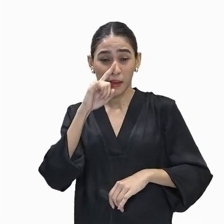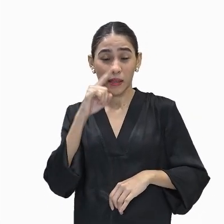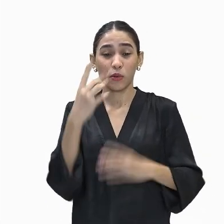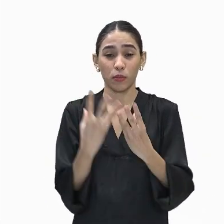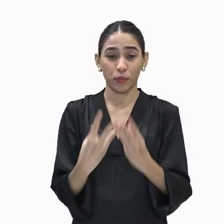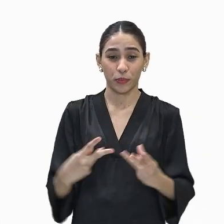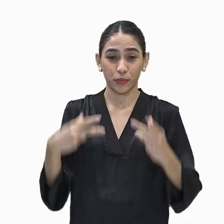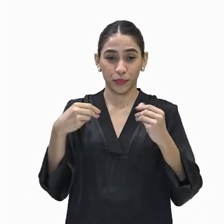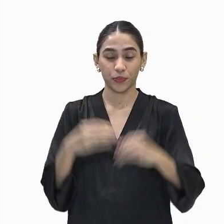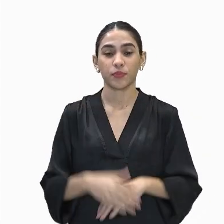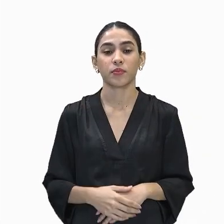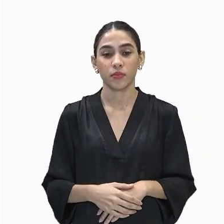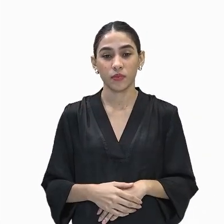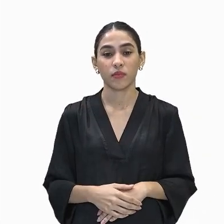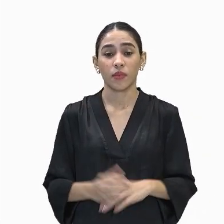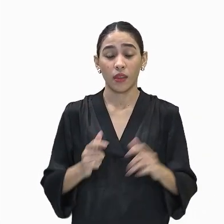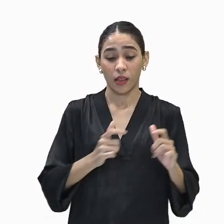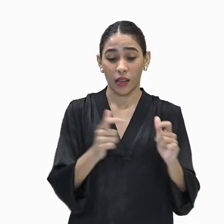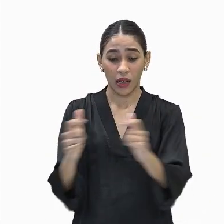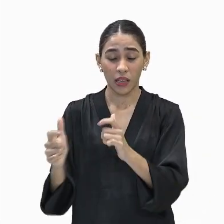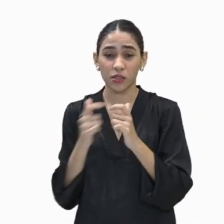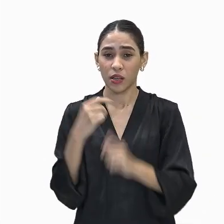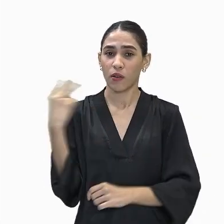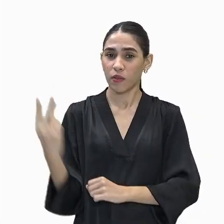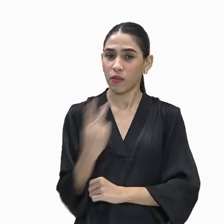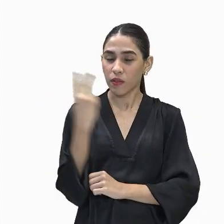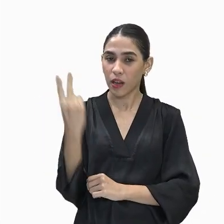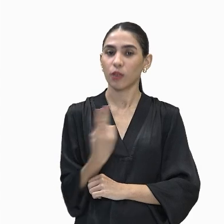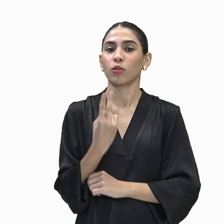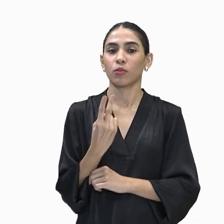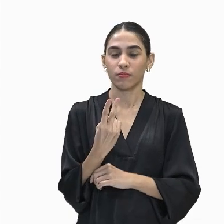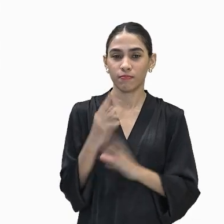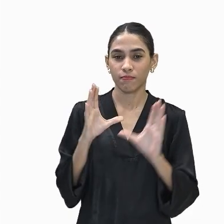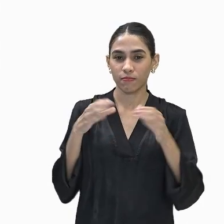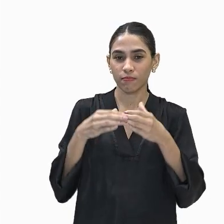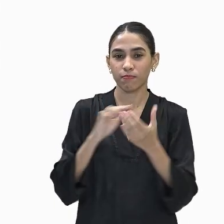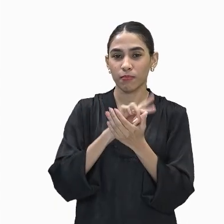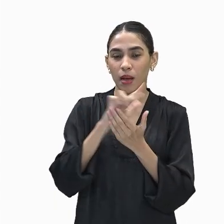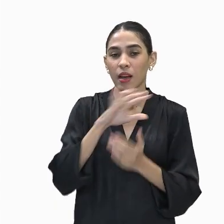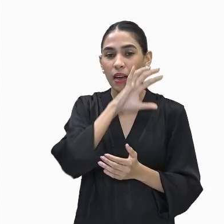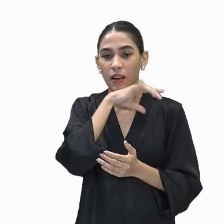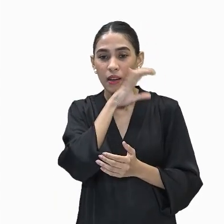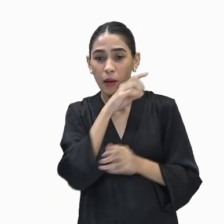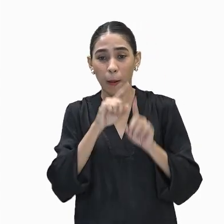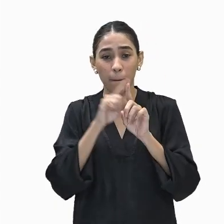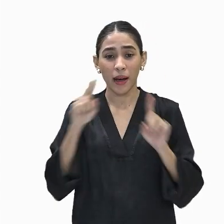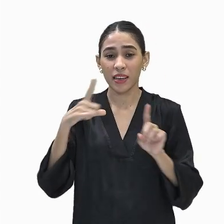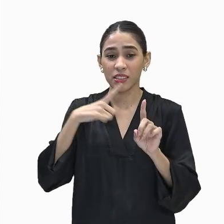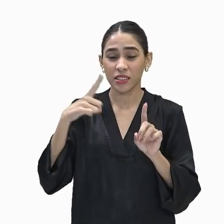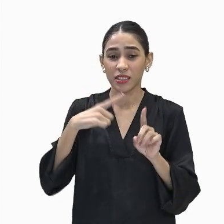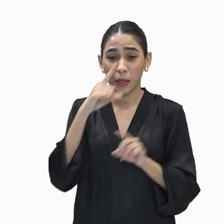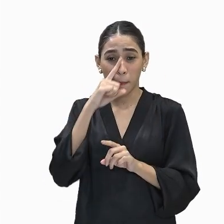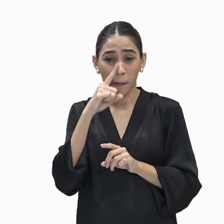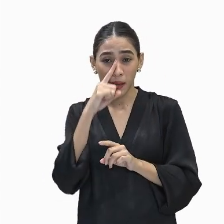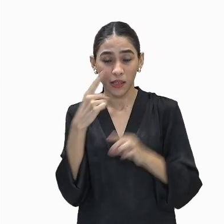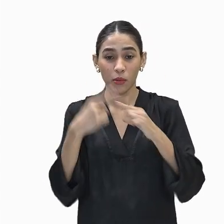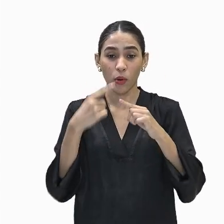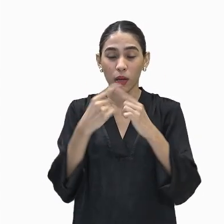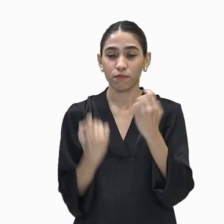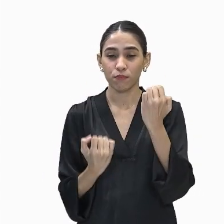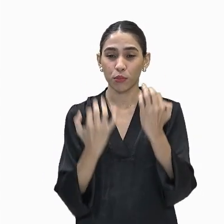São regiões que são muito ricas em biodiversidade, mas que elas são ameaçadas devido às queimadas,